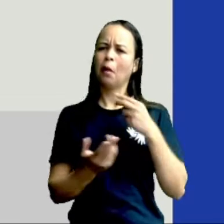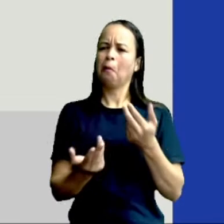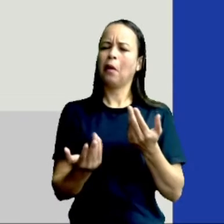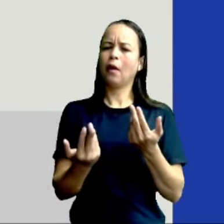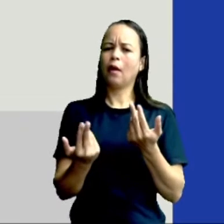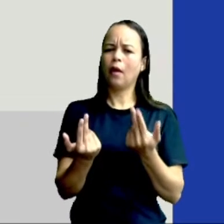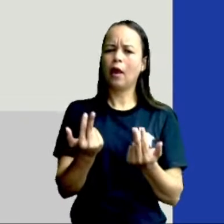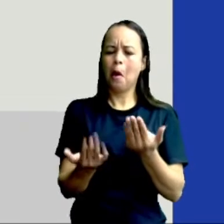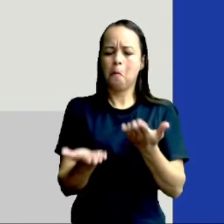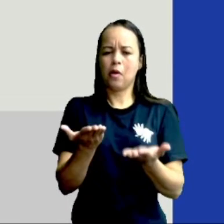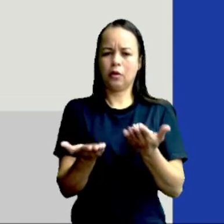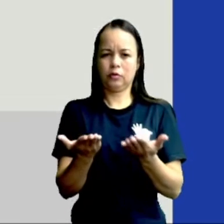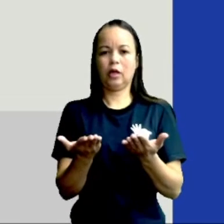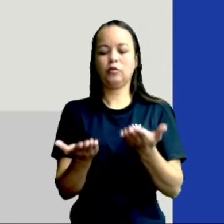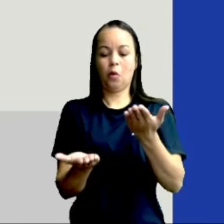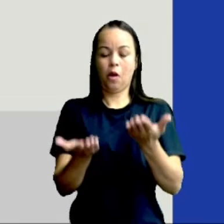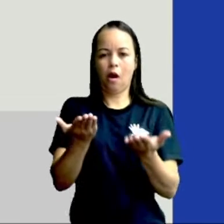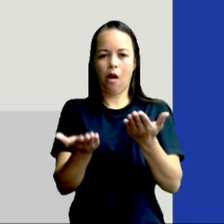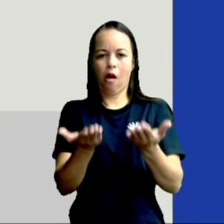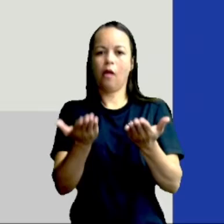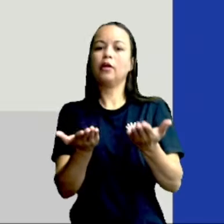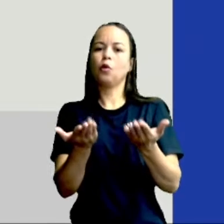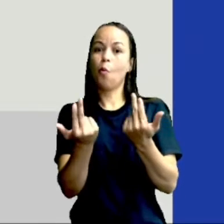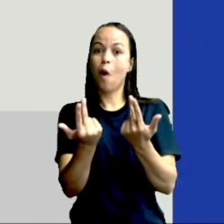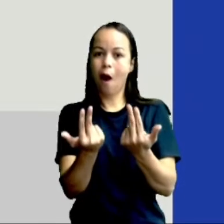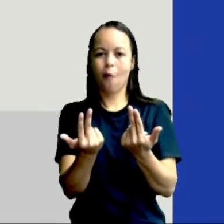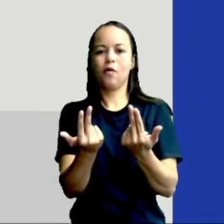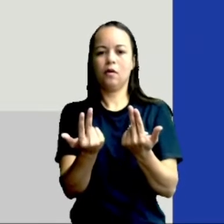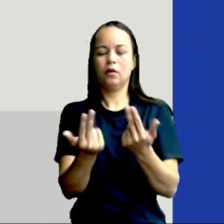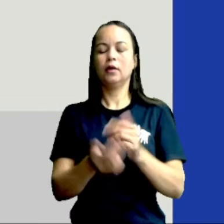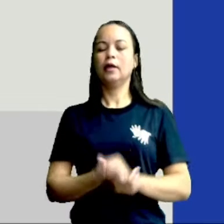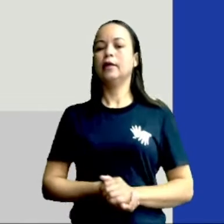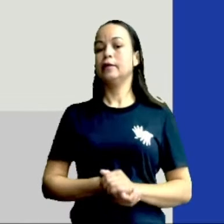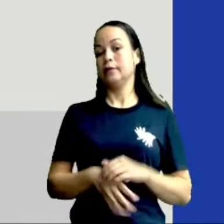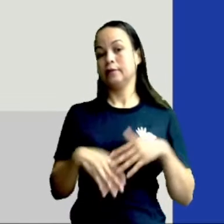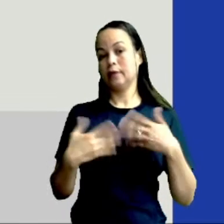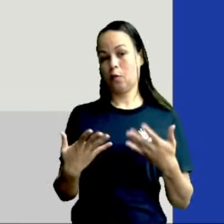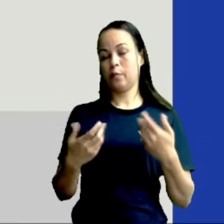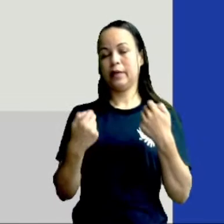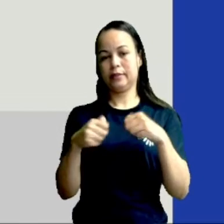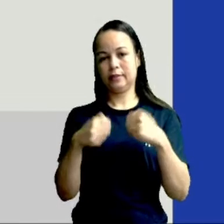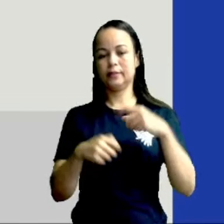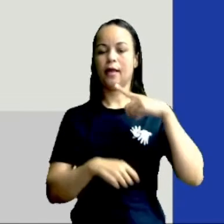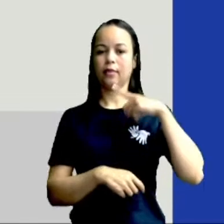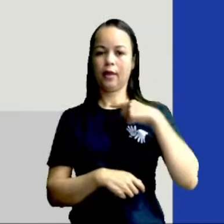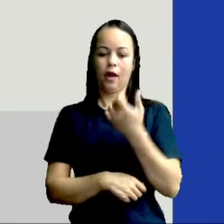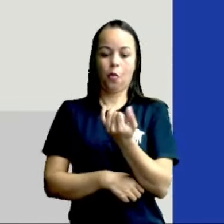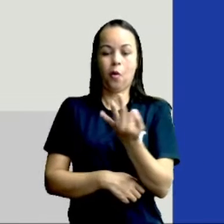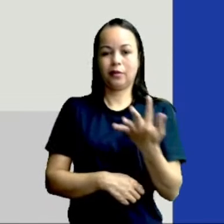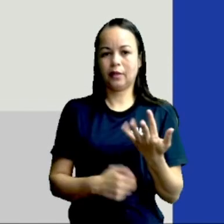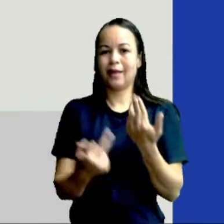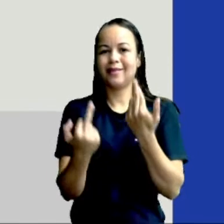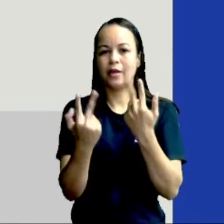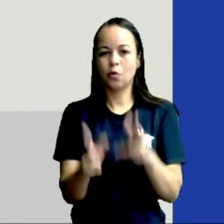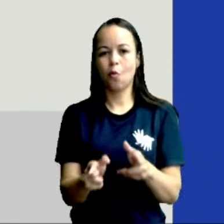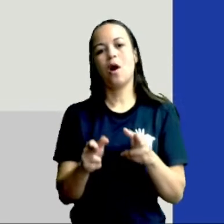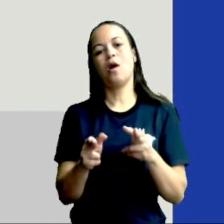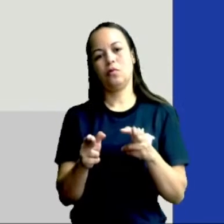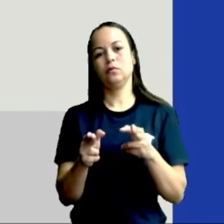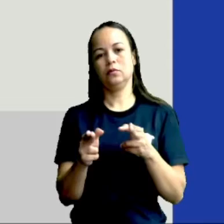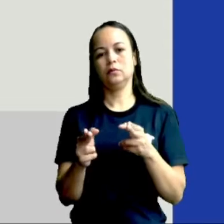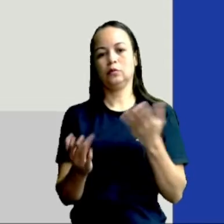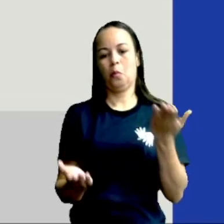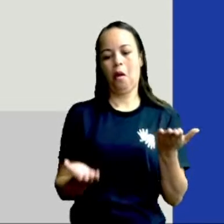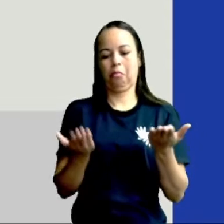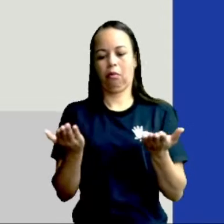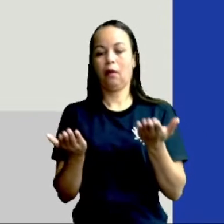em equilíbrio. A gente observa lá no desenho que está em equilíbrio. Então, para estar em equilíbrio, eu preciso ter a mesma quantidade de um lado e do